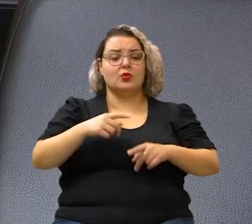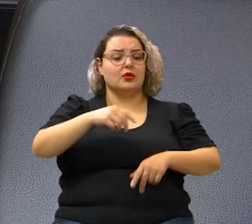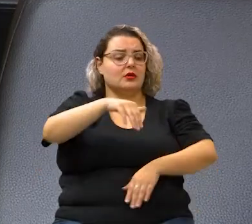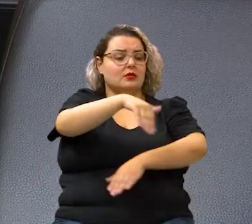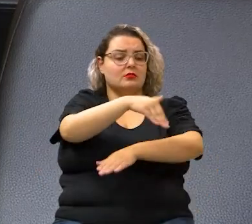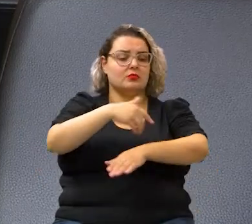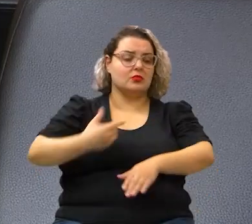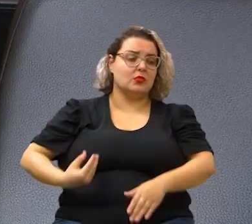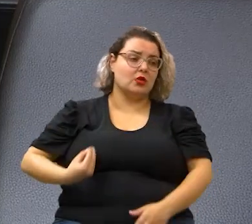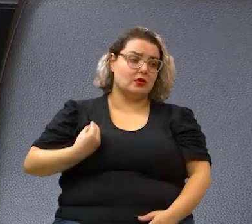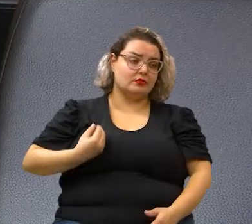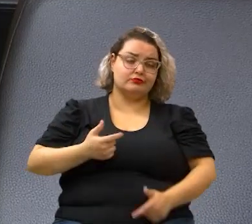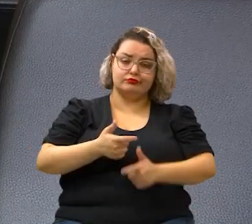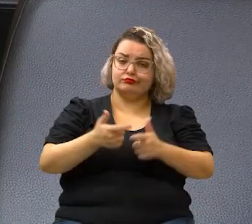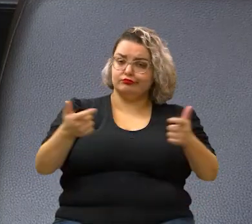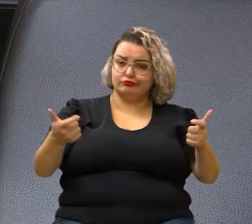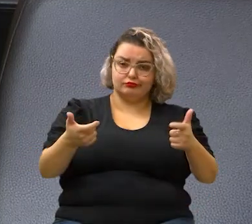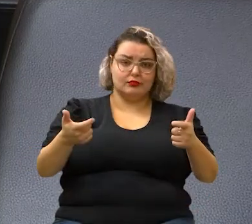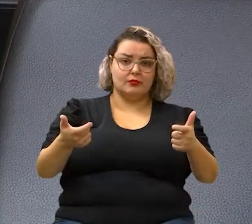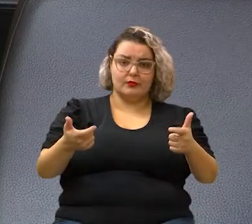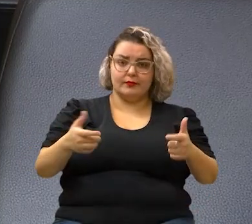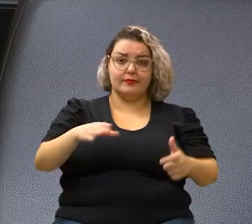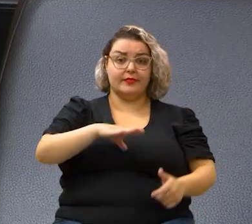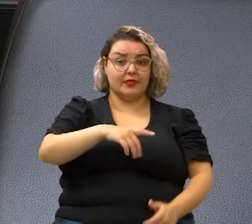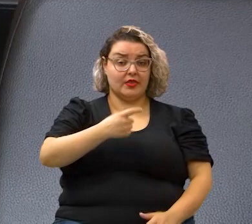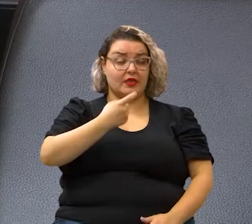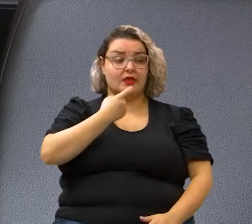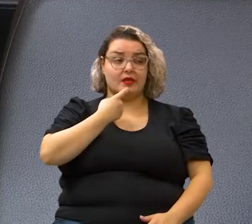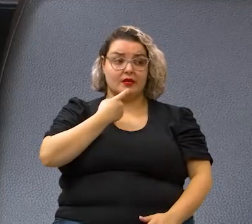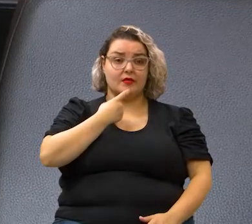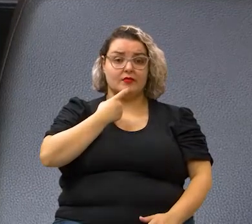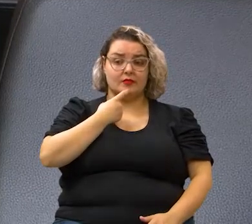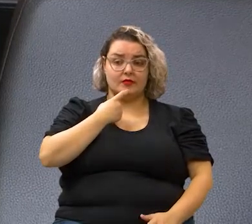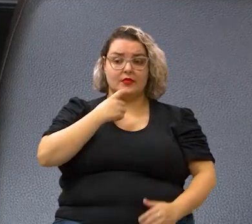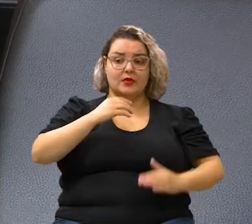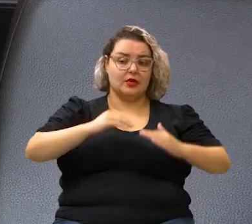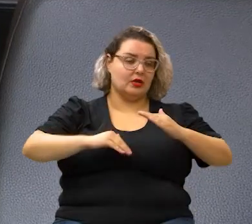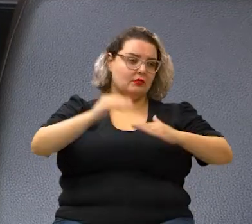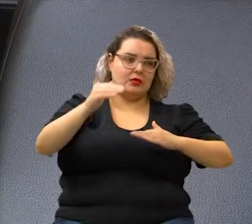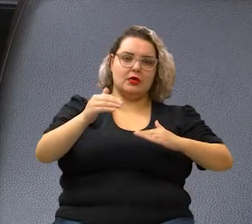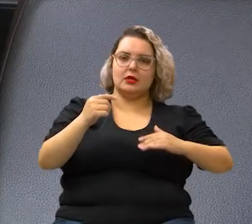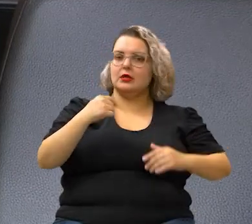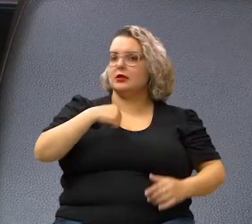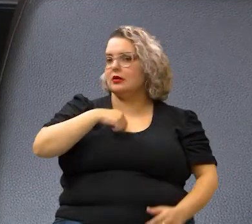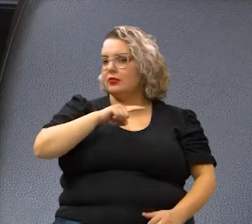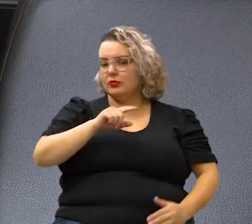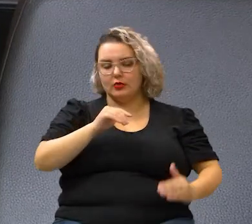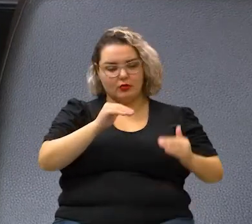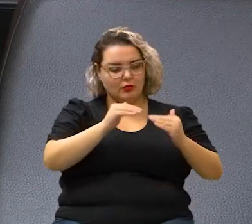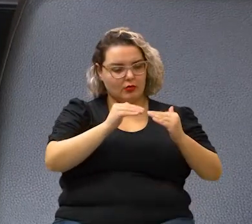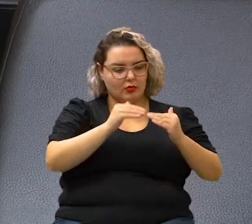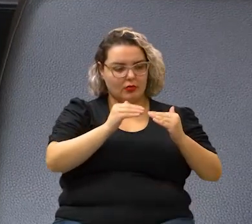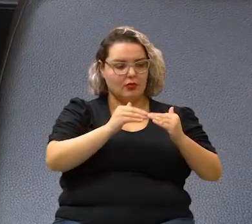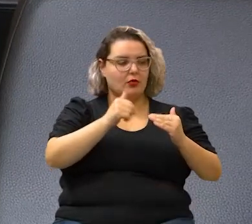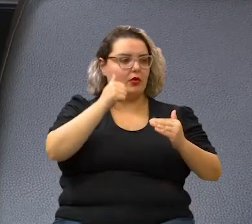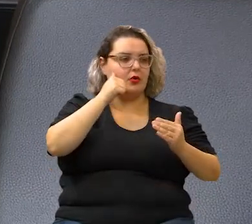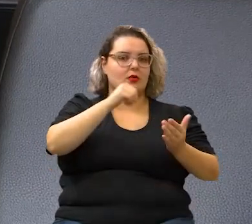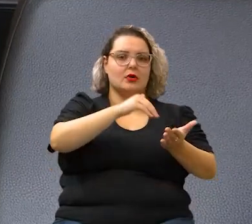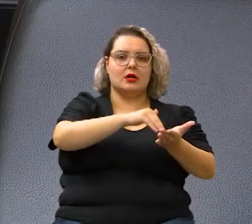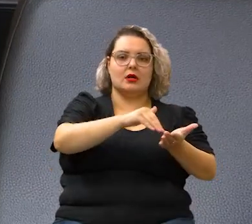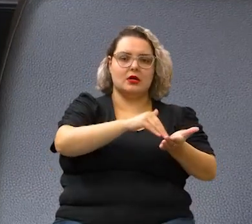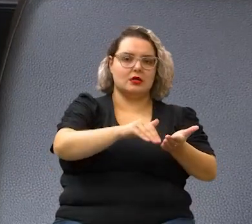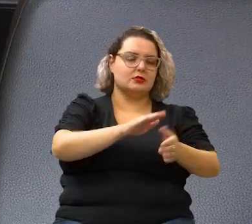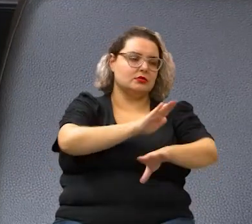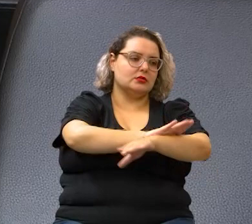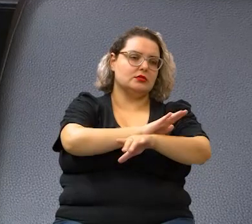porque essa população só aumenta e Campinas hoje ultrapassa, e eu discordo totalmente da secretária de Assistência Social quando ela fala que